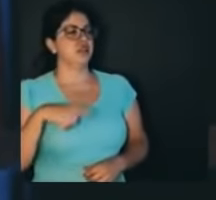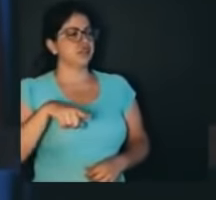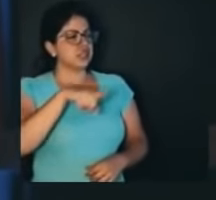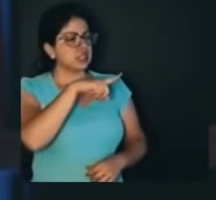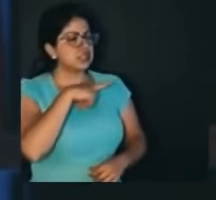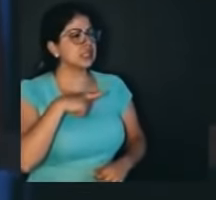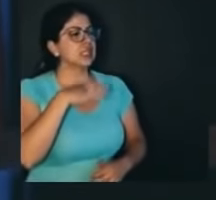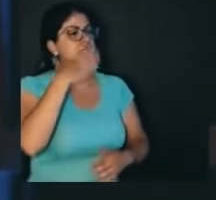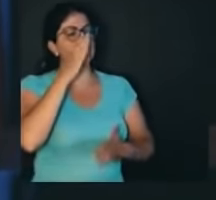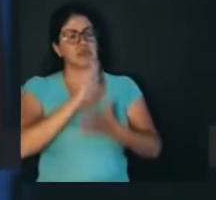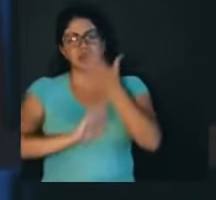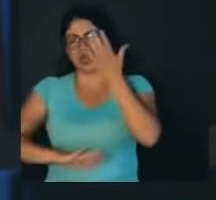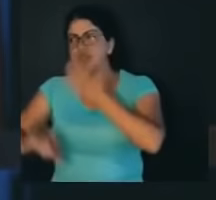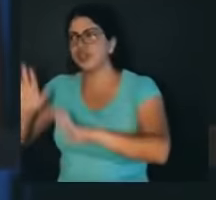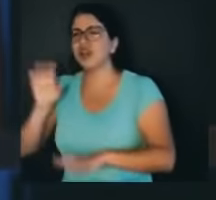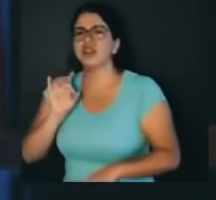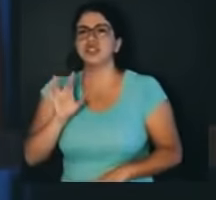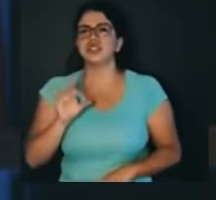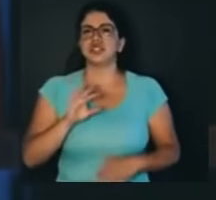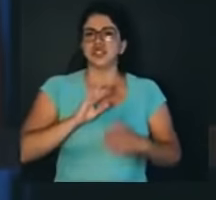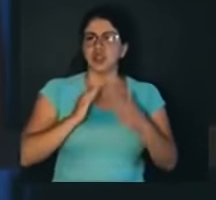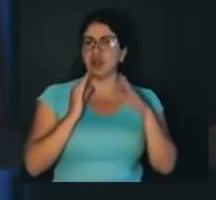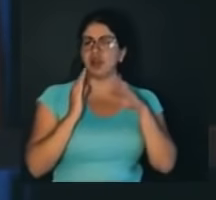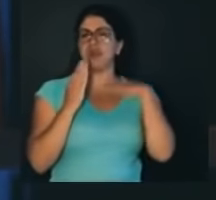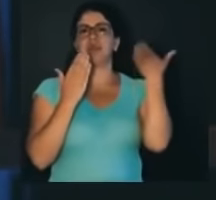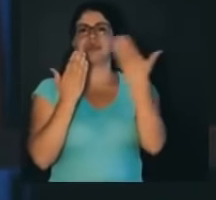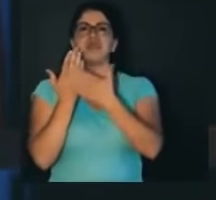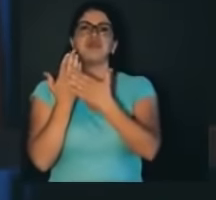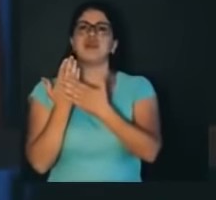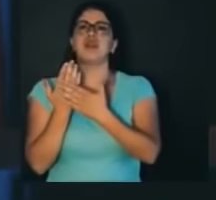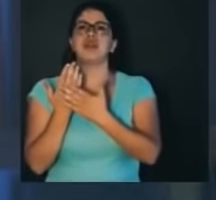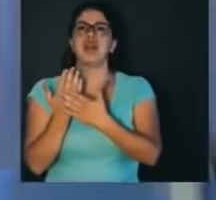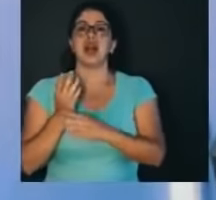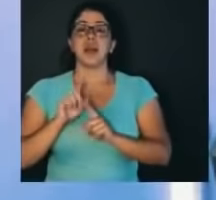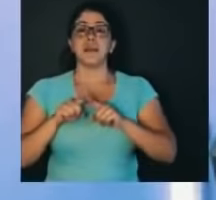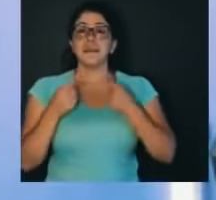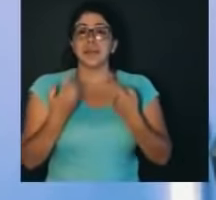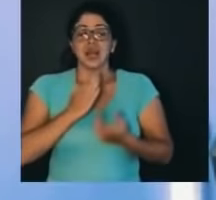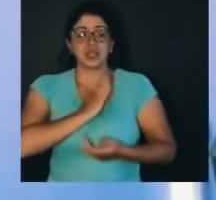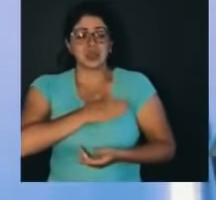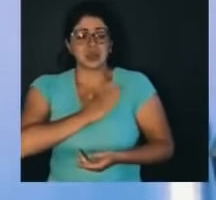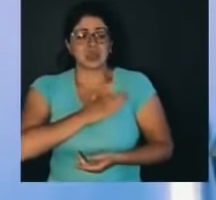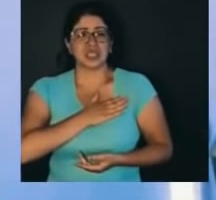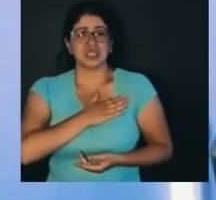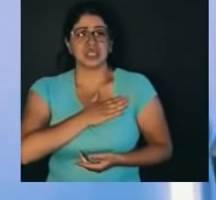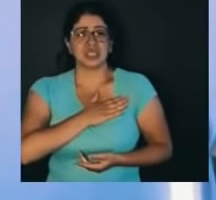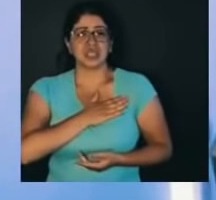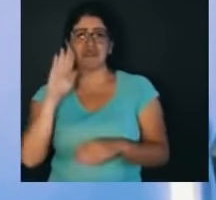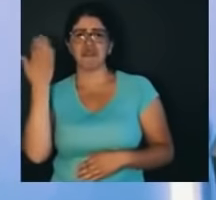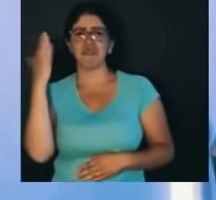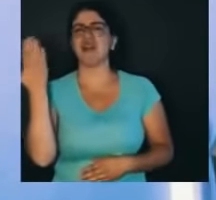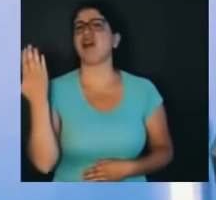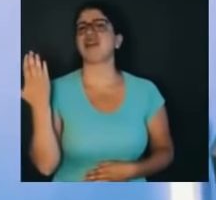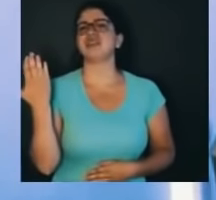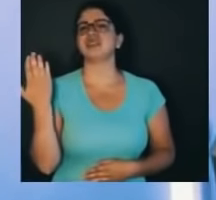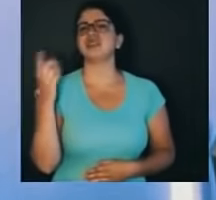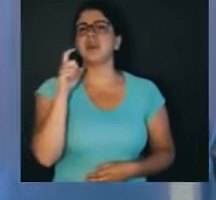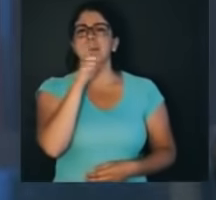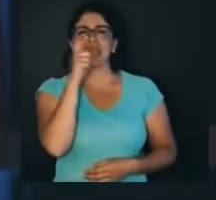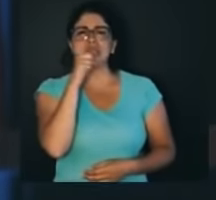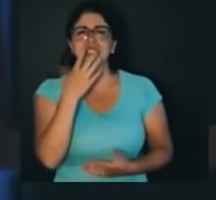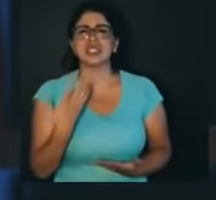de mim. Por quê? Porque aquilo que eles falam é mentira, é falso. Eles estão